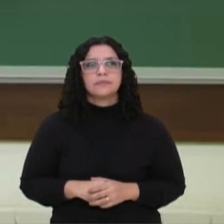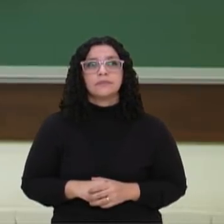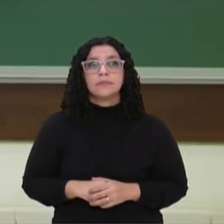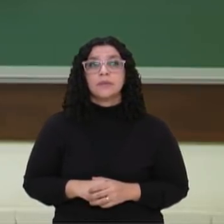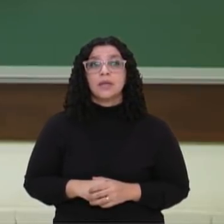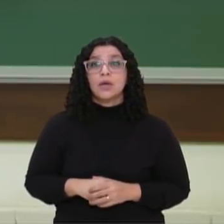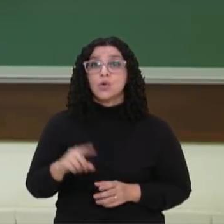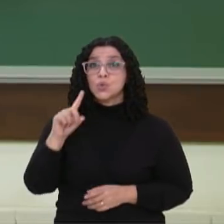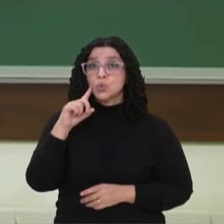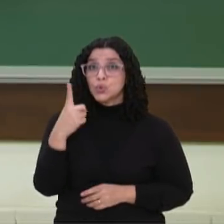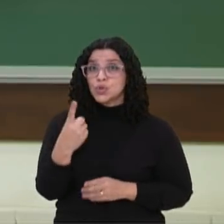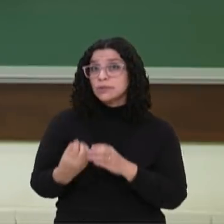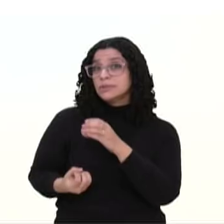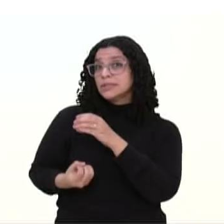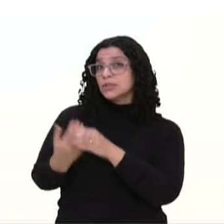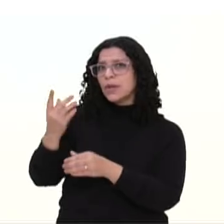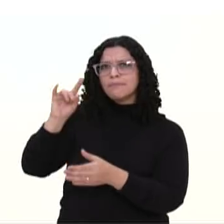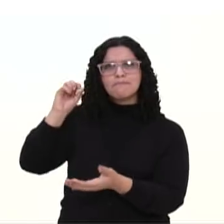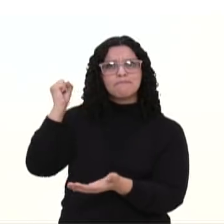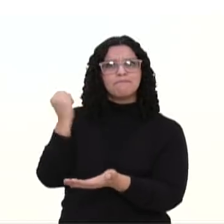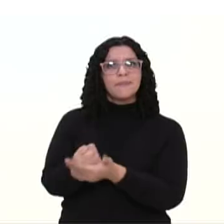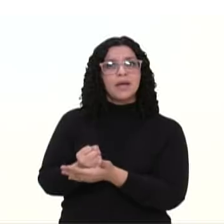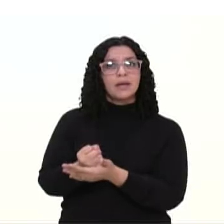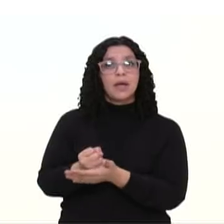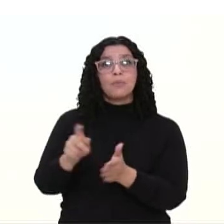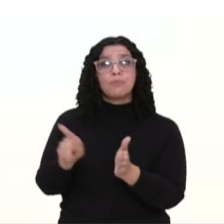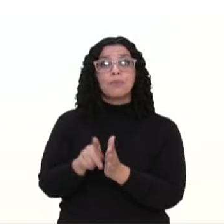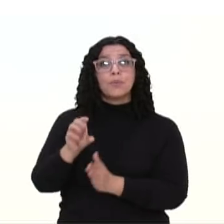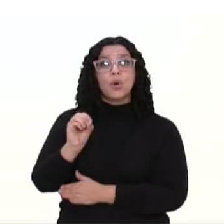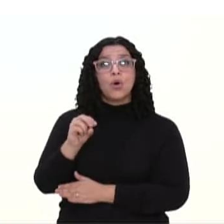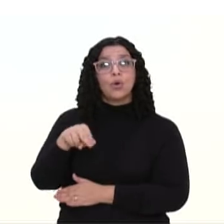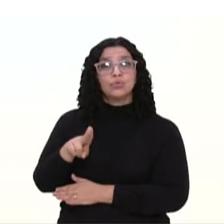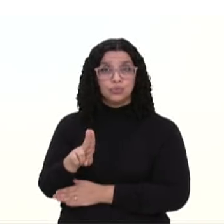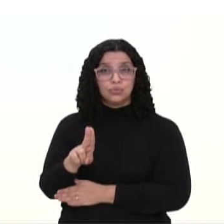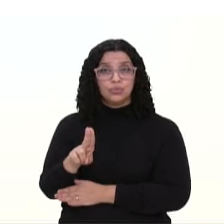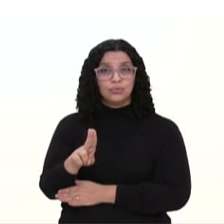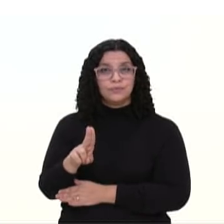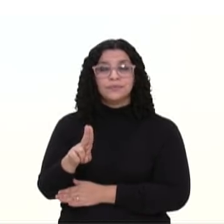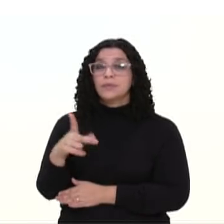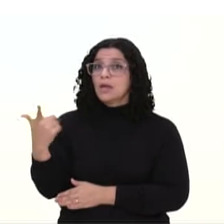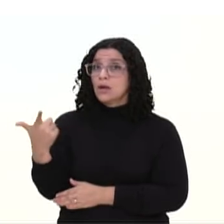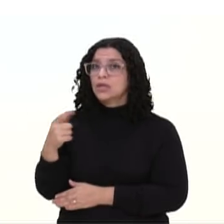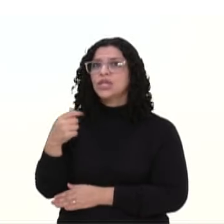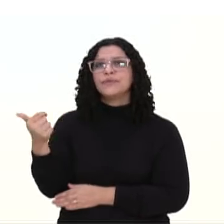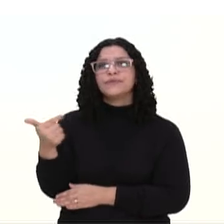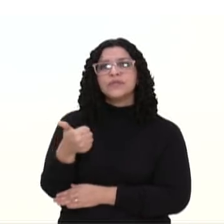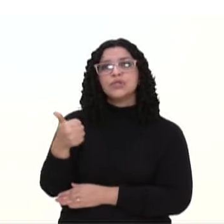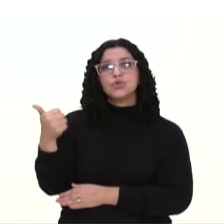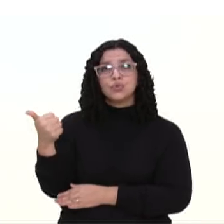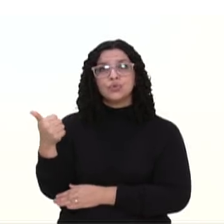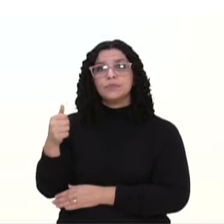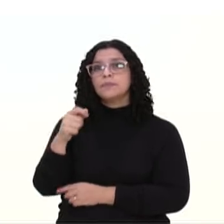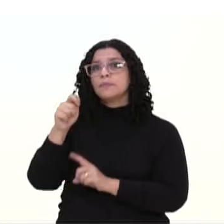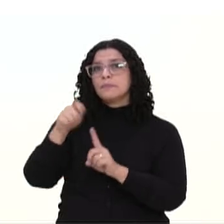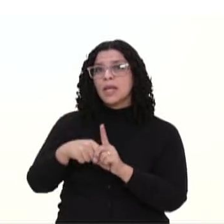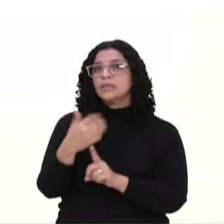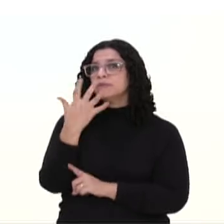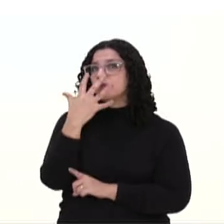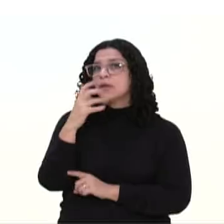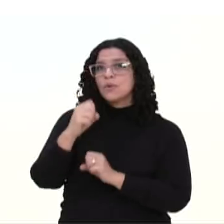A data foi instituída pela Organização das Nações Unidas, a ONU, em 21 de fevereiro